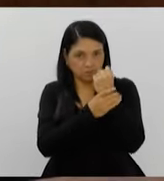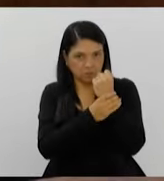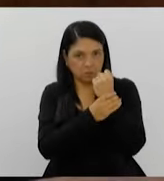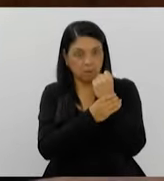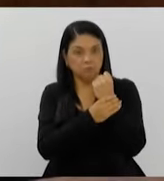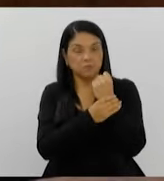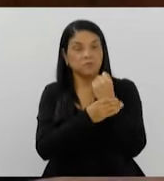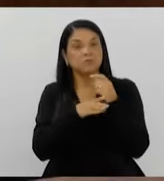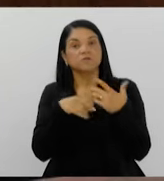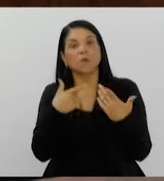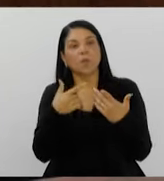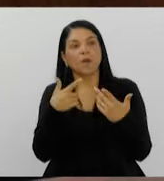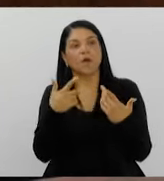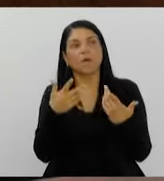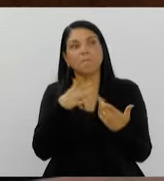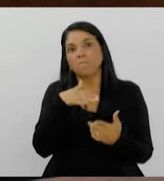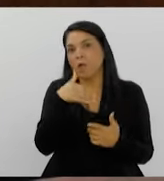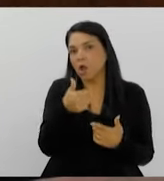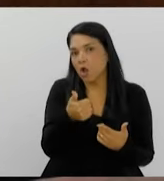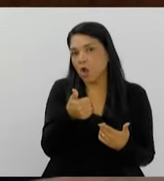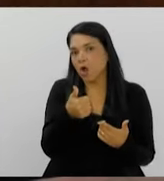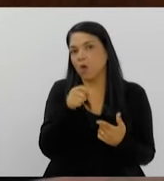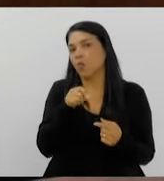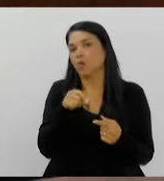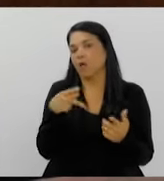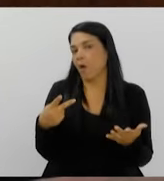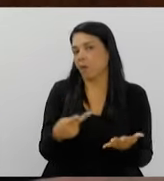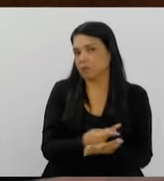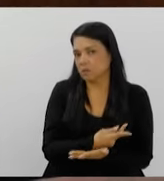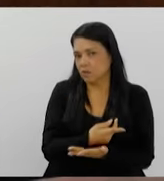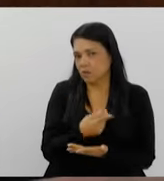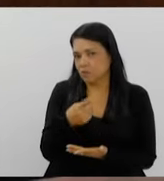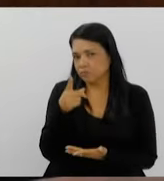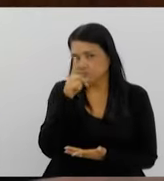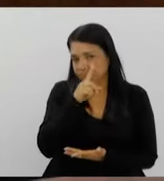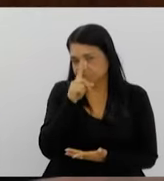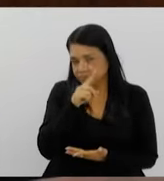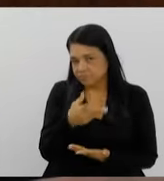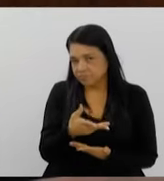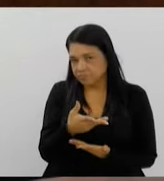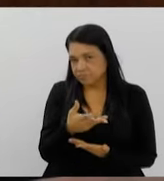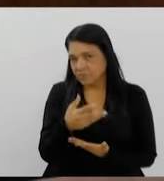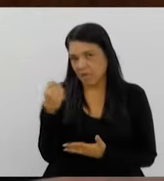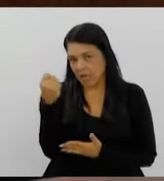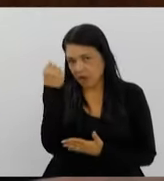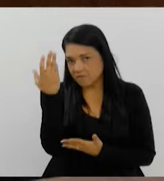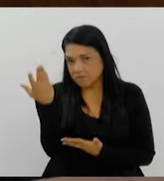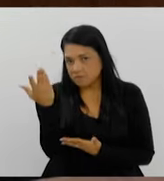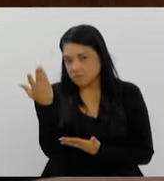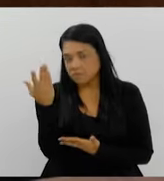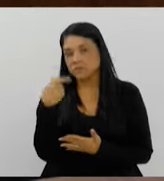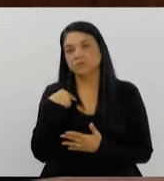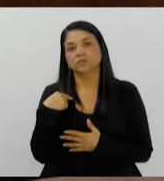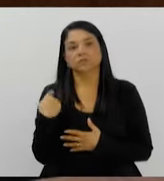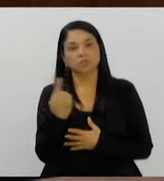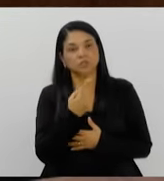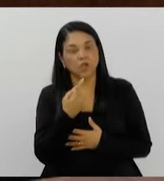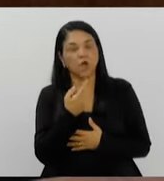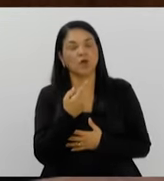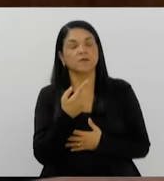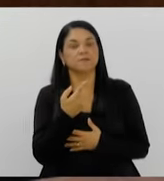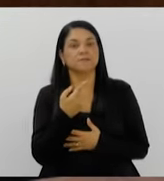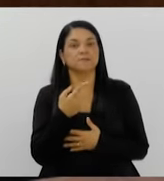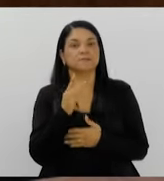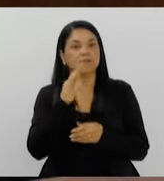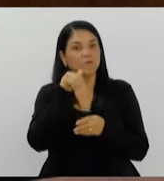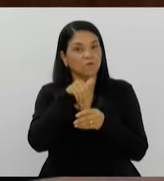melhor mas qual é qual foi o erro grave cometido seria interessante nós aqui como foi dito que votamos